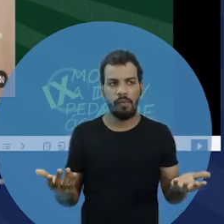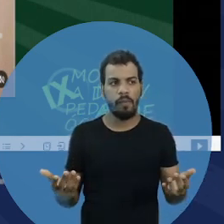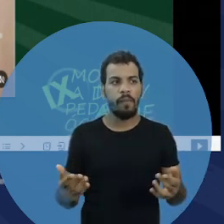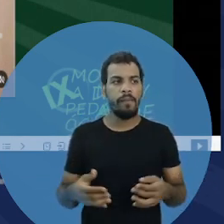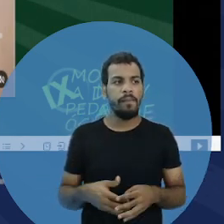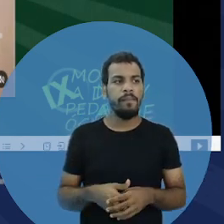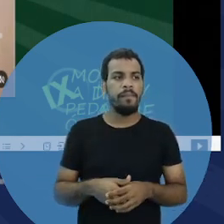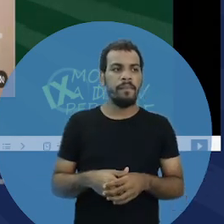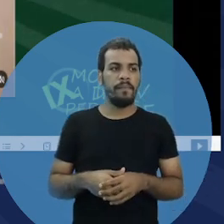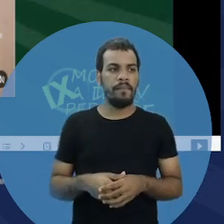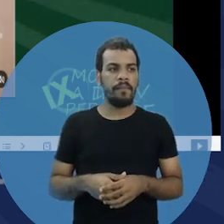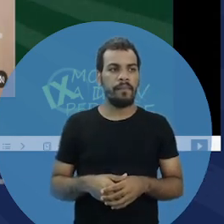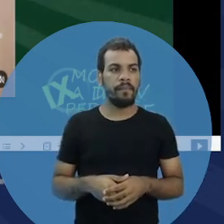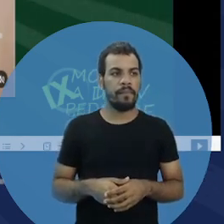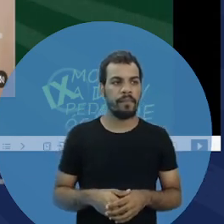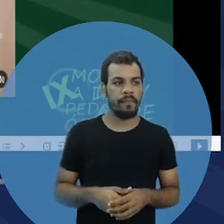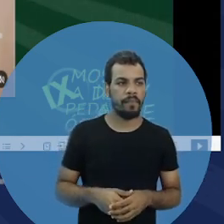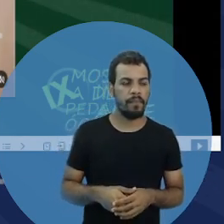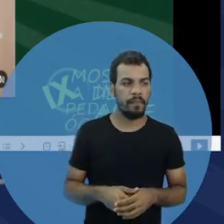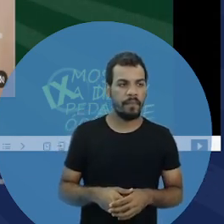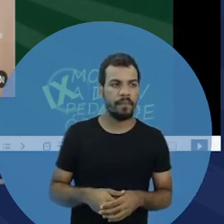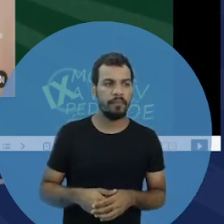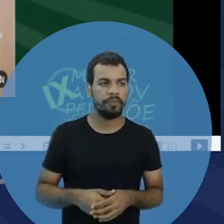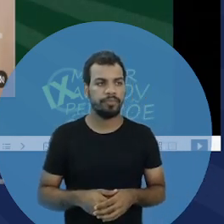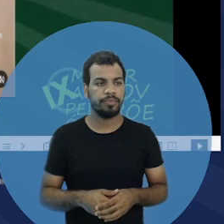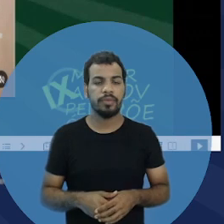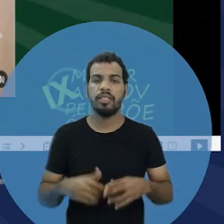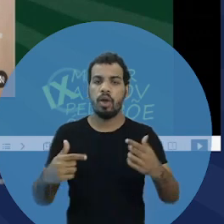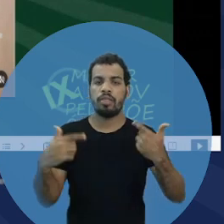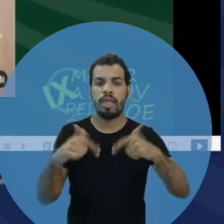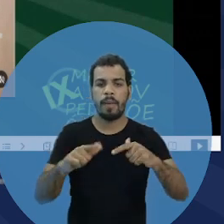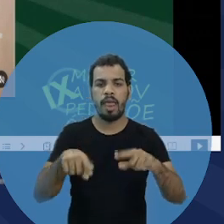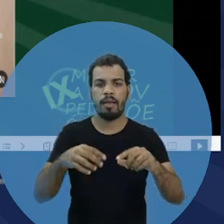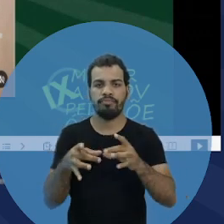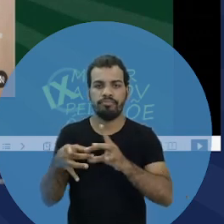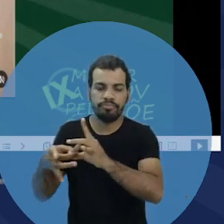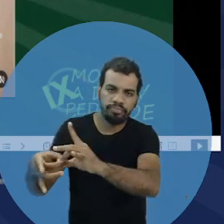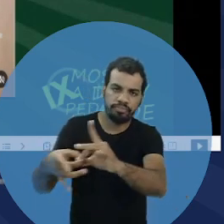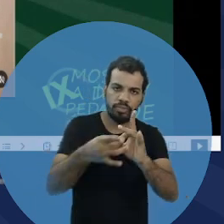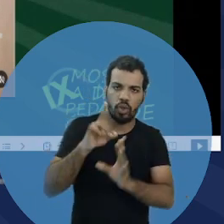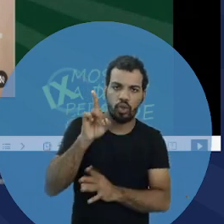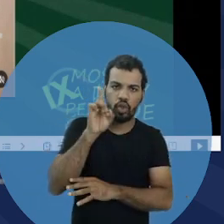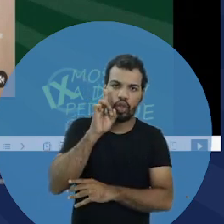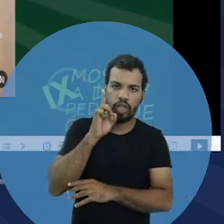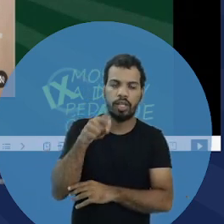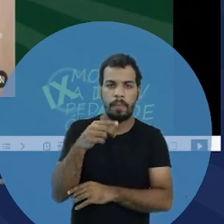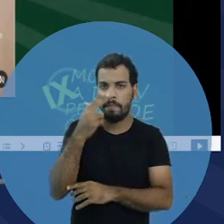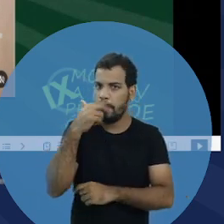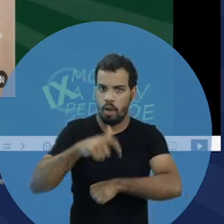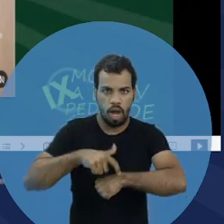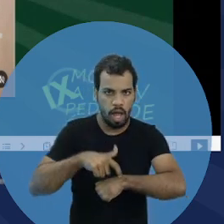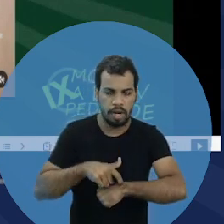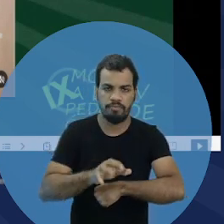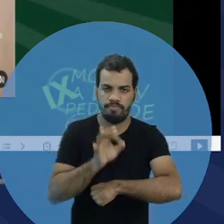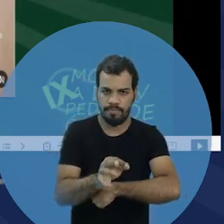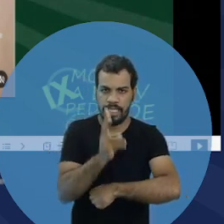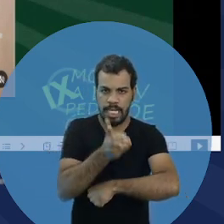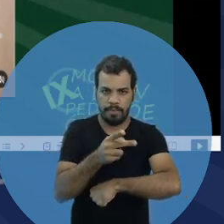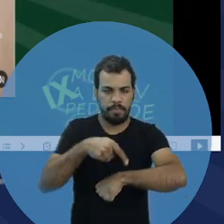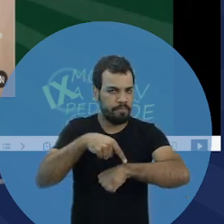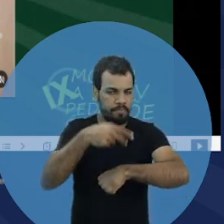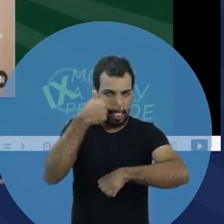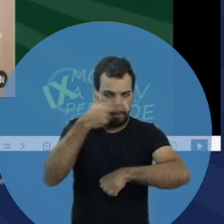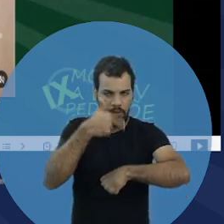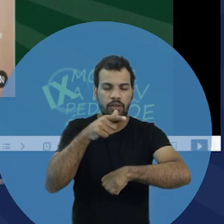ação em harmonia, né? Todos os dias, naquele mesmo horário, a gente divulgava o vídeo